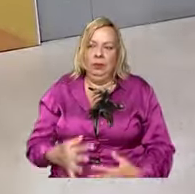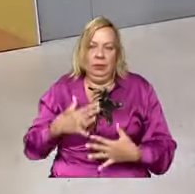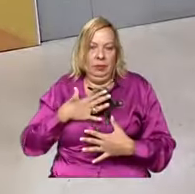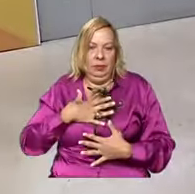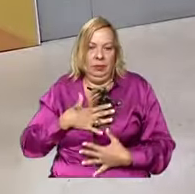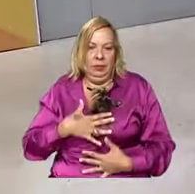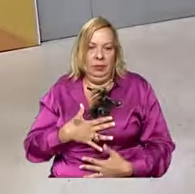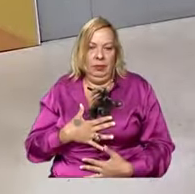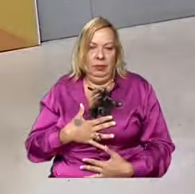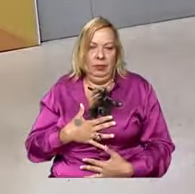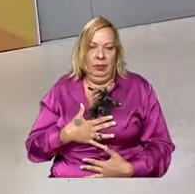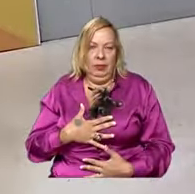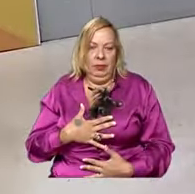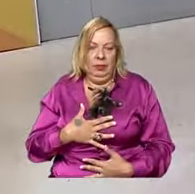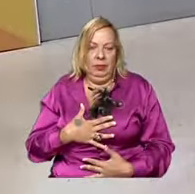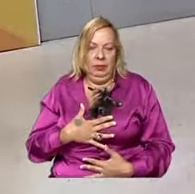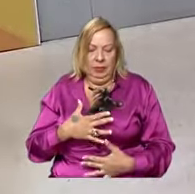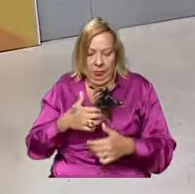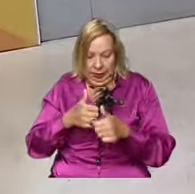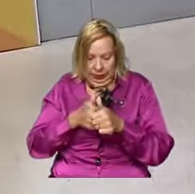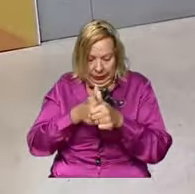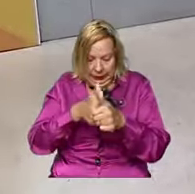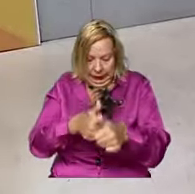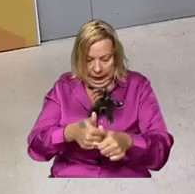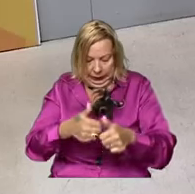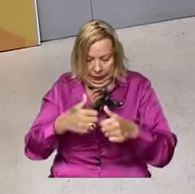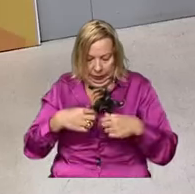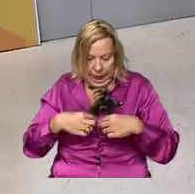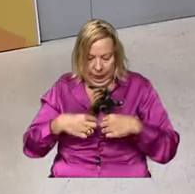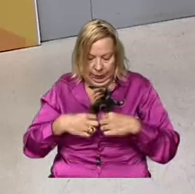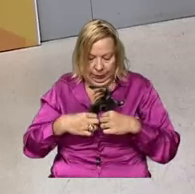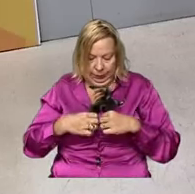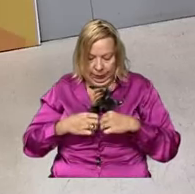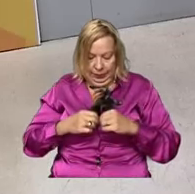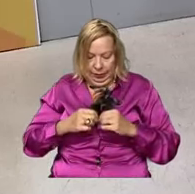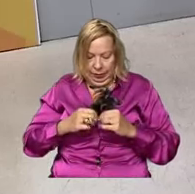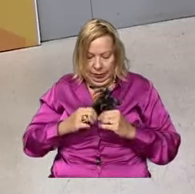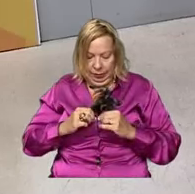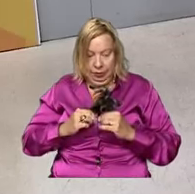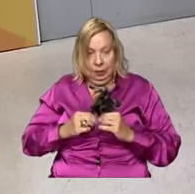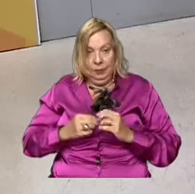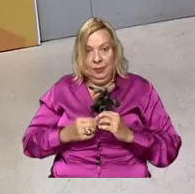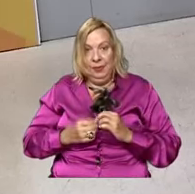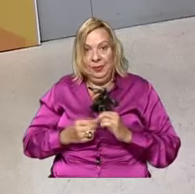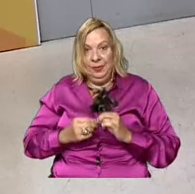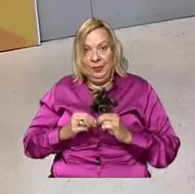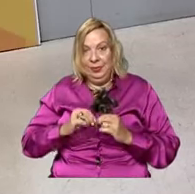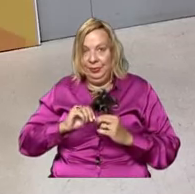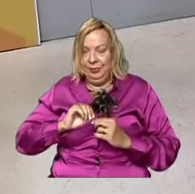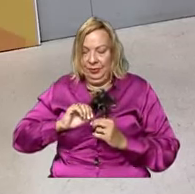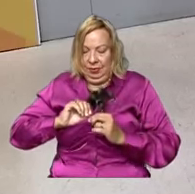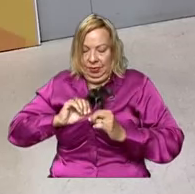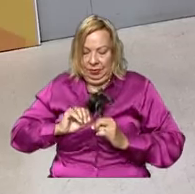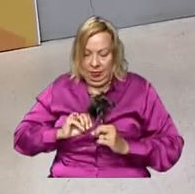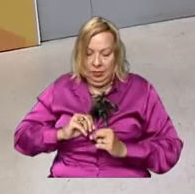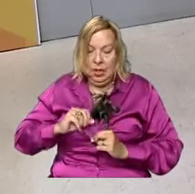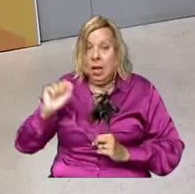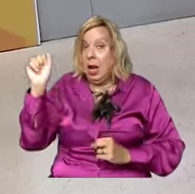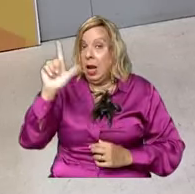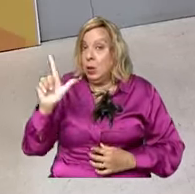e no charme, só para ver se você vai então me seguir mesmo. Gosto, viu? Versiani, dois N's e no final esse azul aqui é campeão